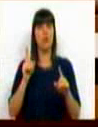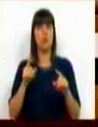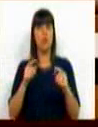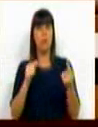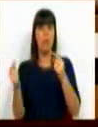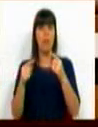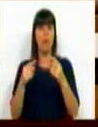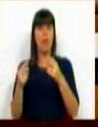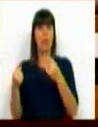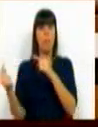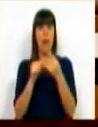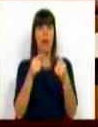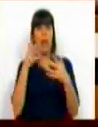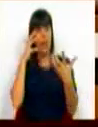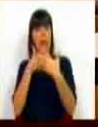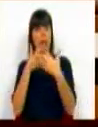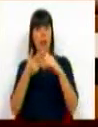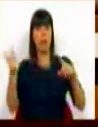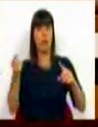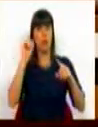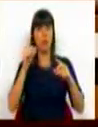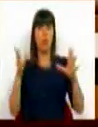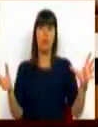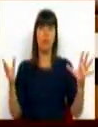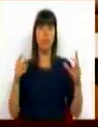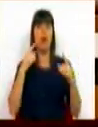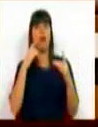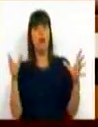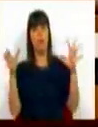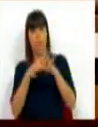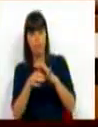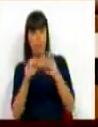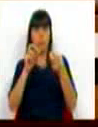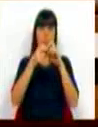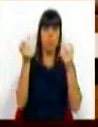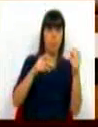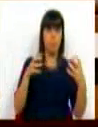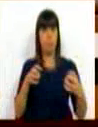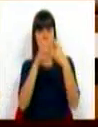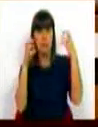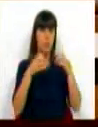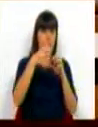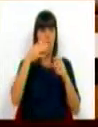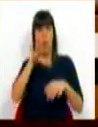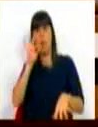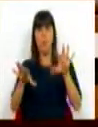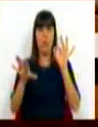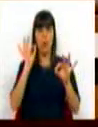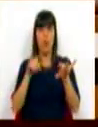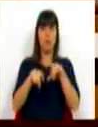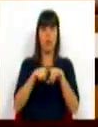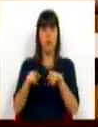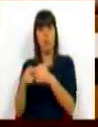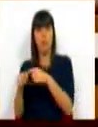campo de batalha. É um espaço de convergências e de controvérsia entre as diferentes opções políticas